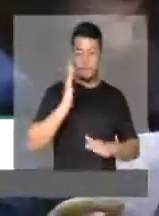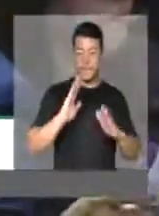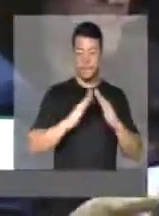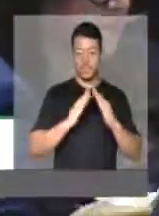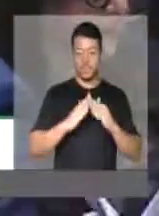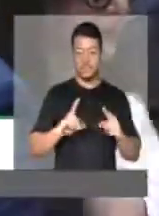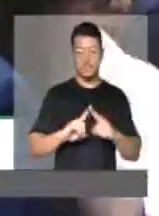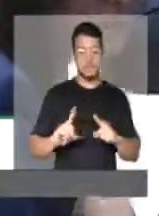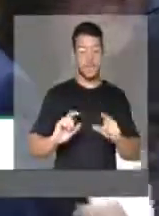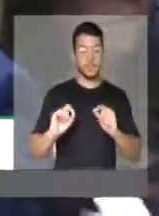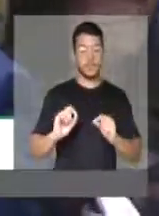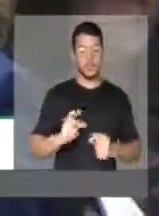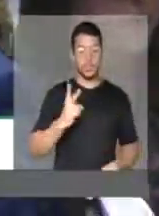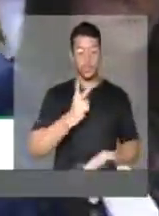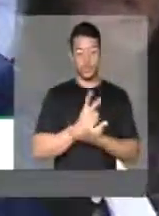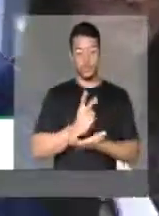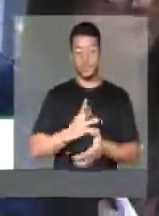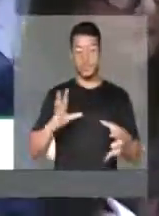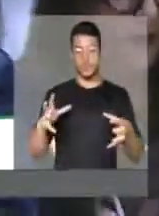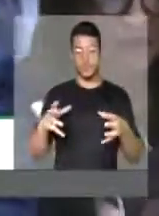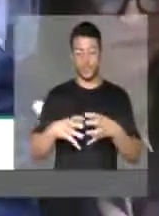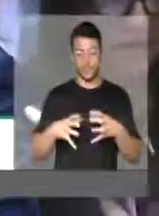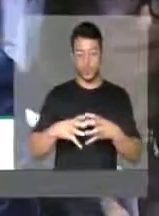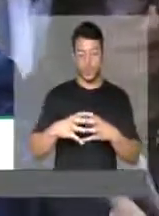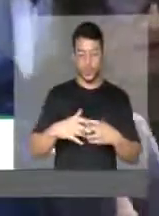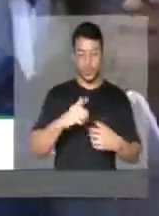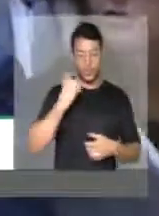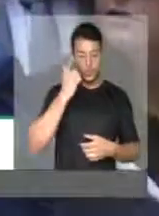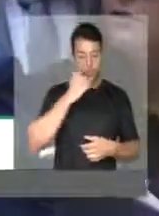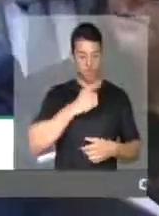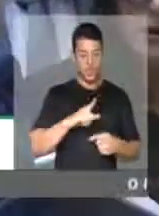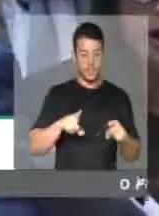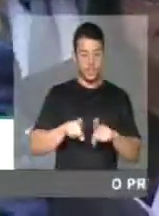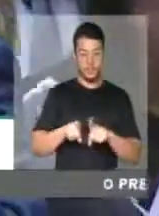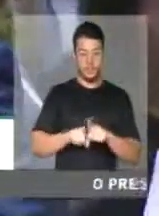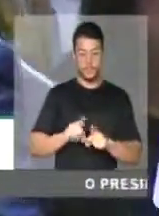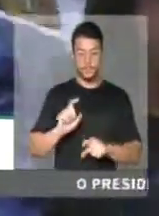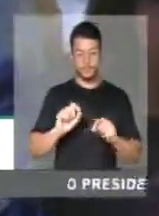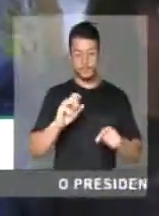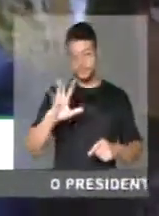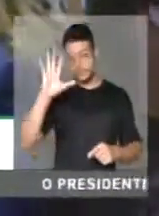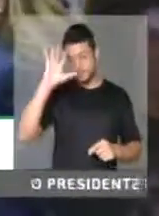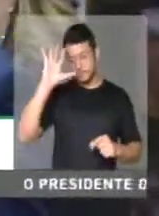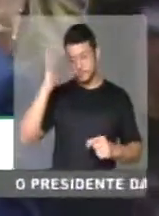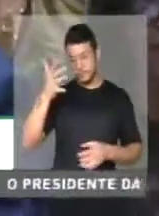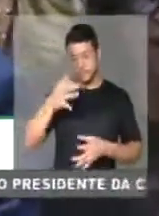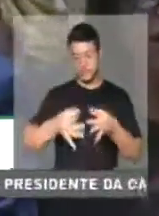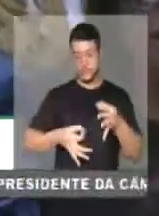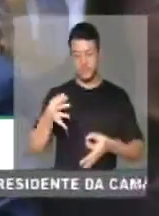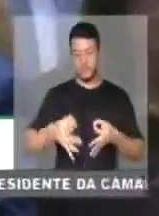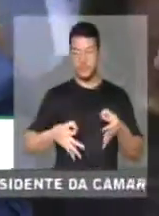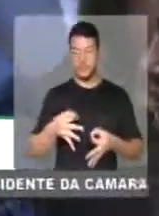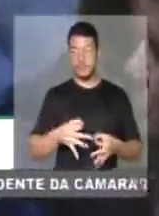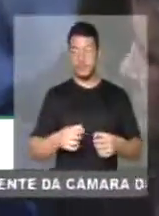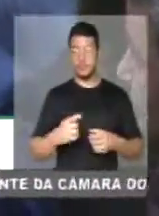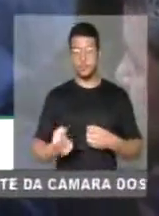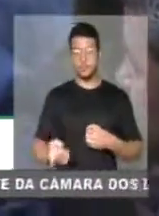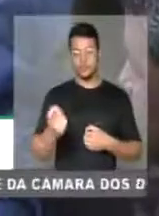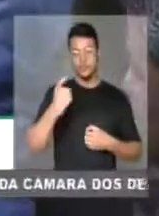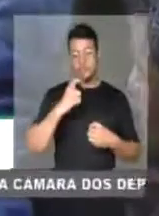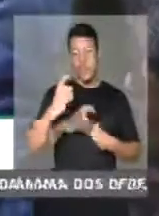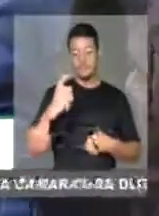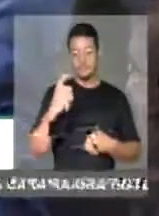esses mesmos moradores ganharam uma decisão na justiça para o